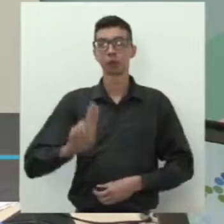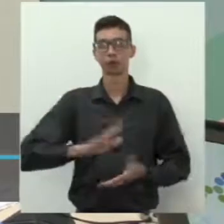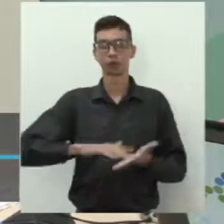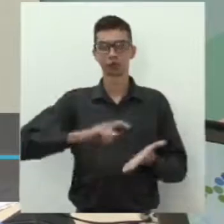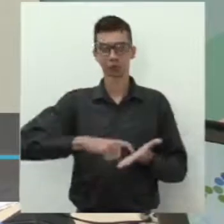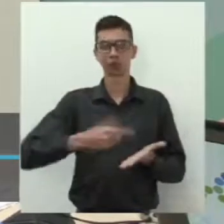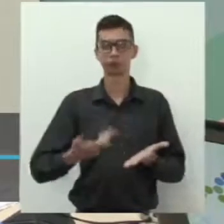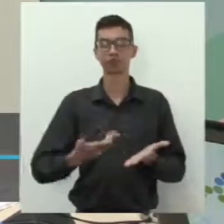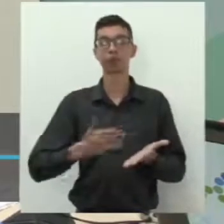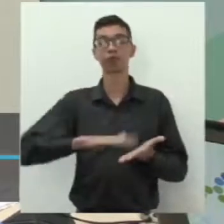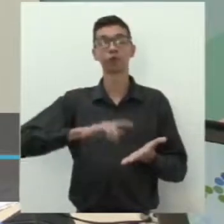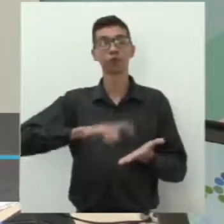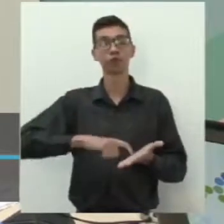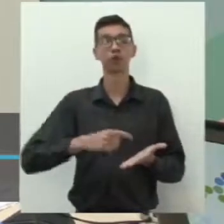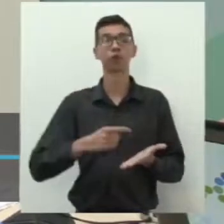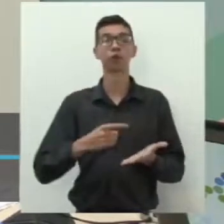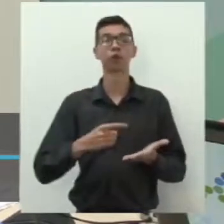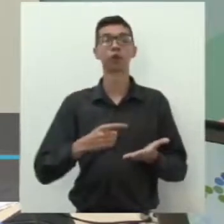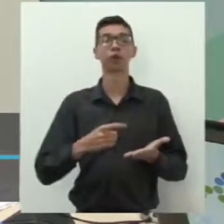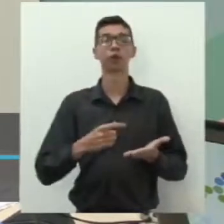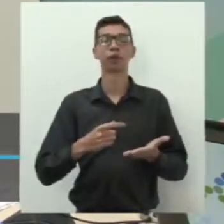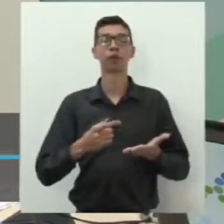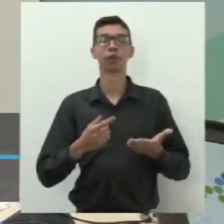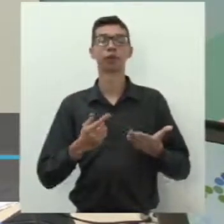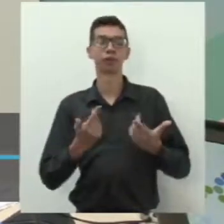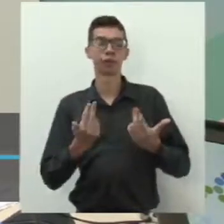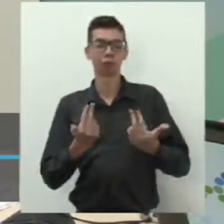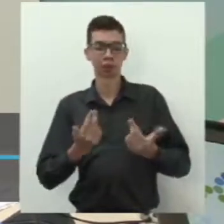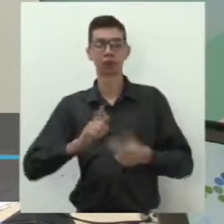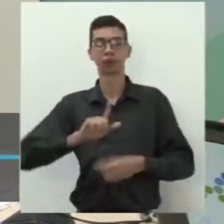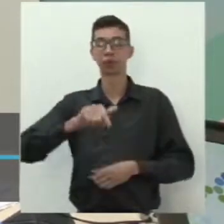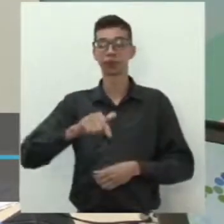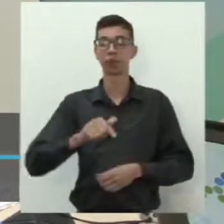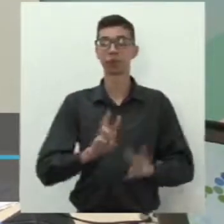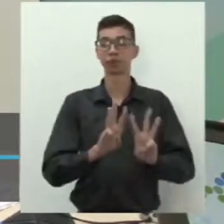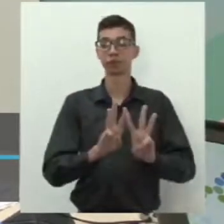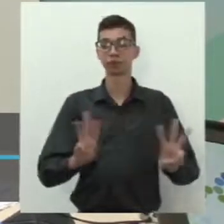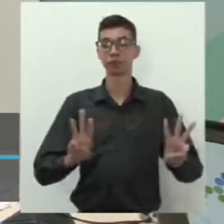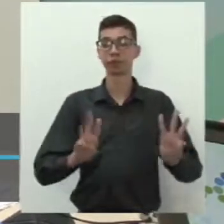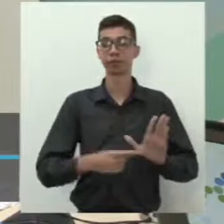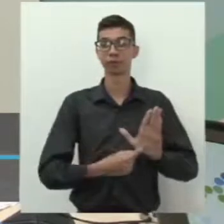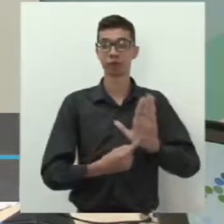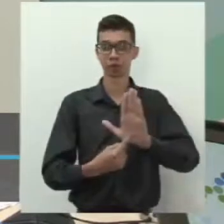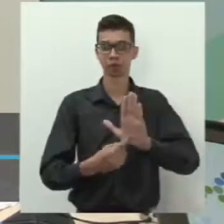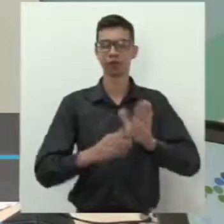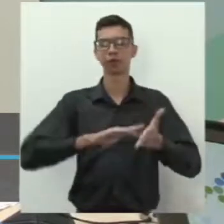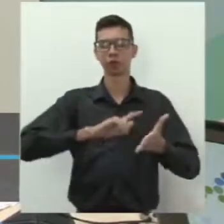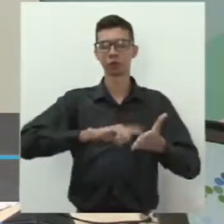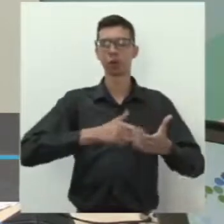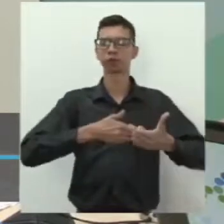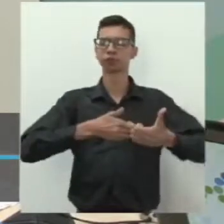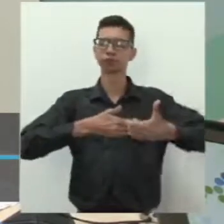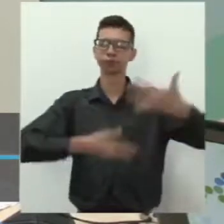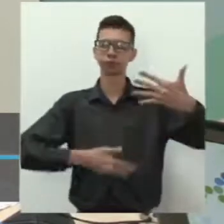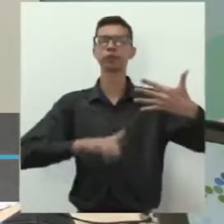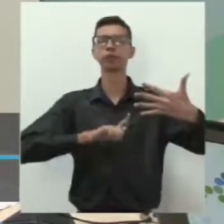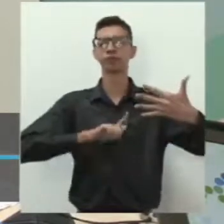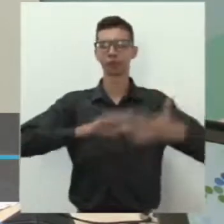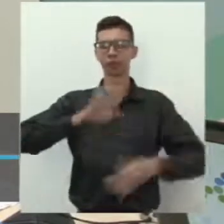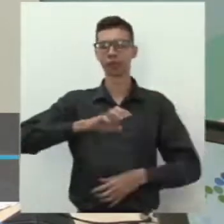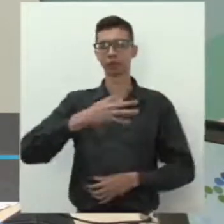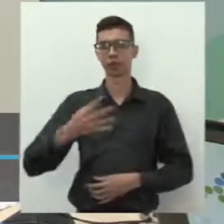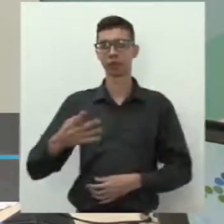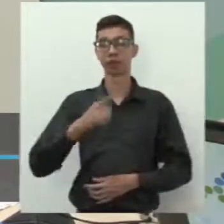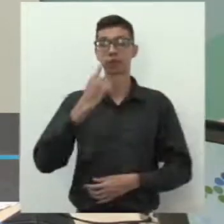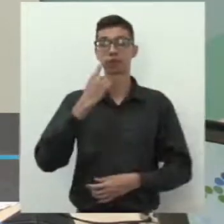igual, função, e a gente vai deixar o link para vocês aqui com um glossário de funções do Excel. Lá você localiza a